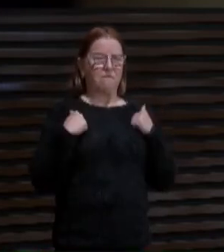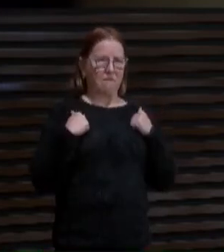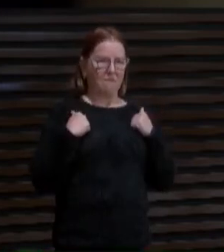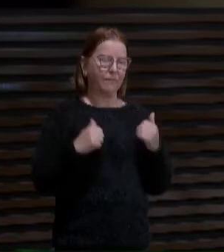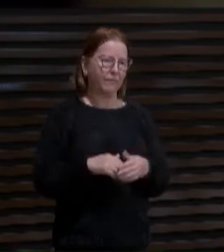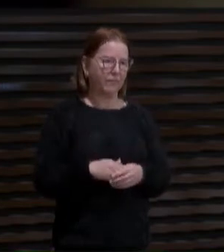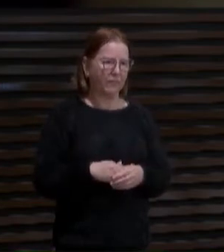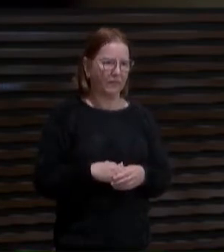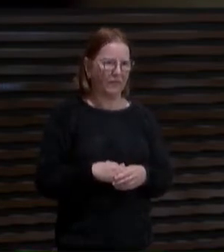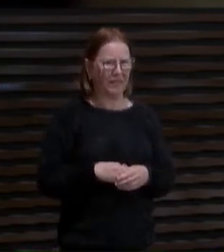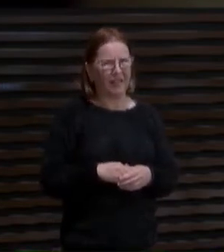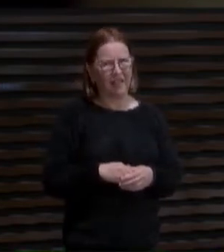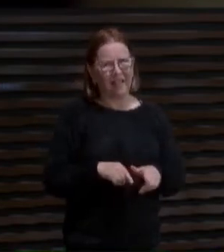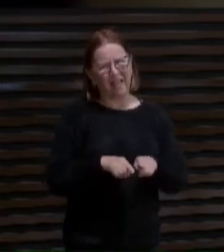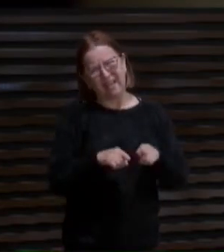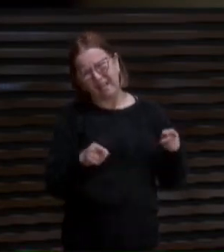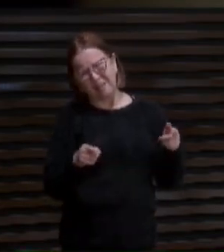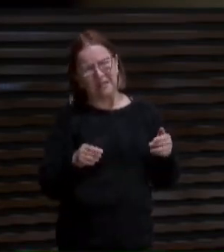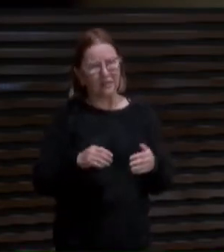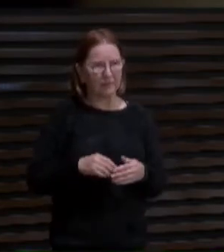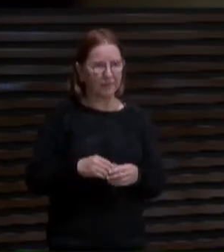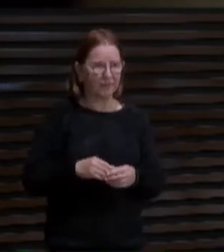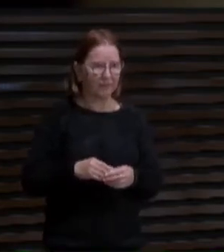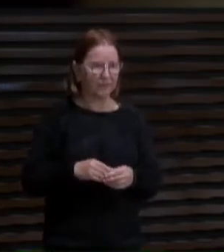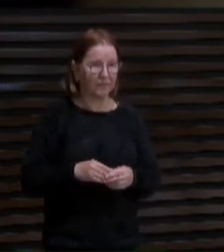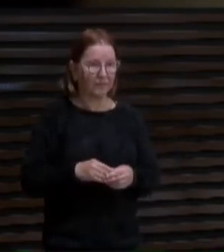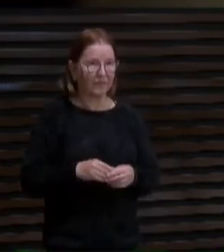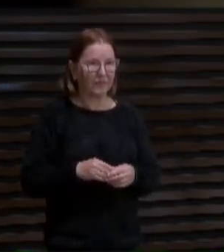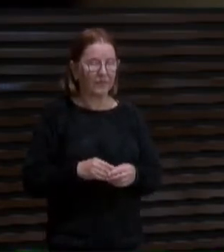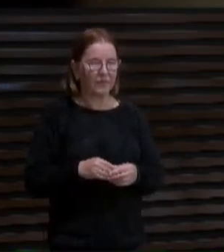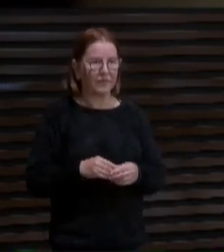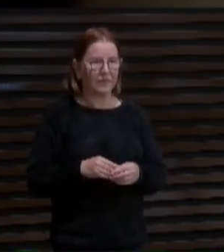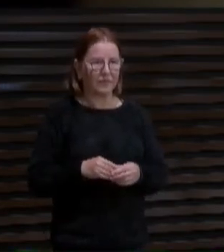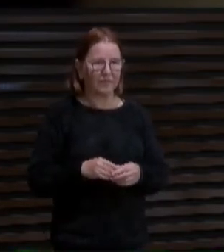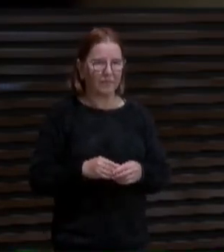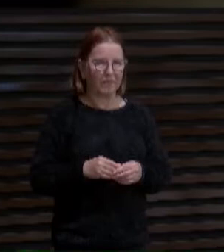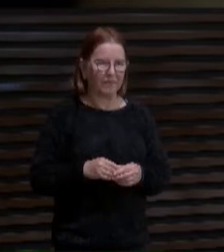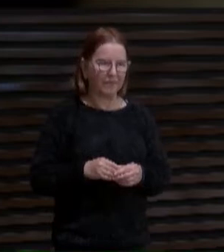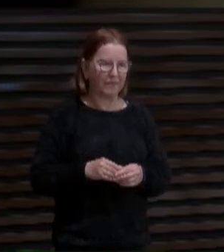Ah mas e aí ela vai sair por cima e Jesus saiu por onde